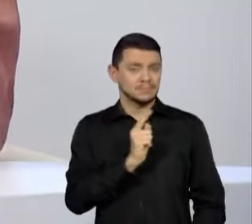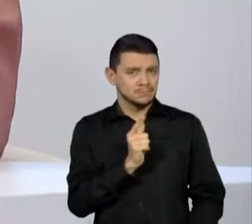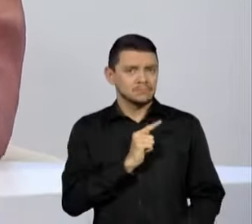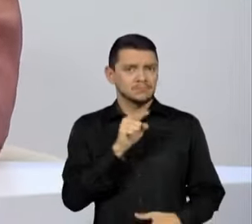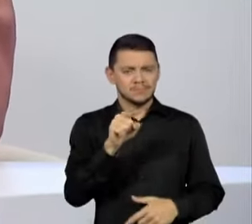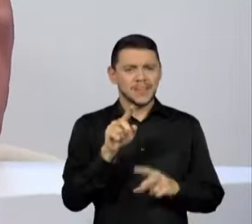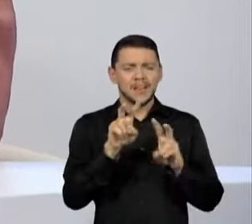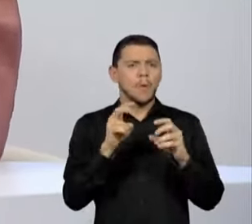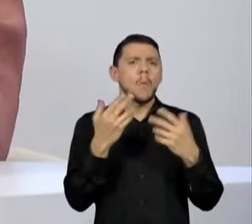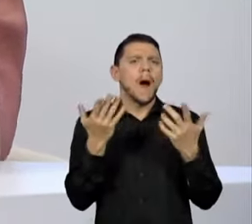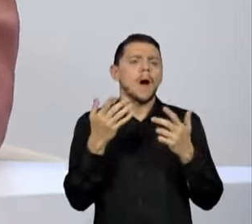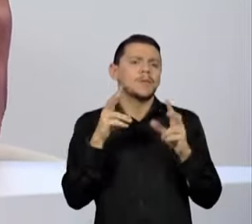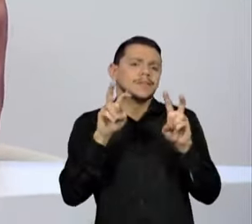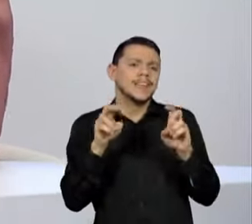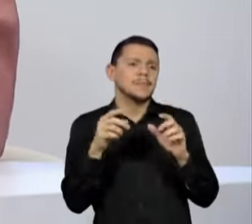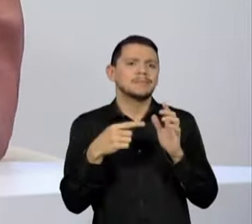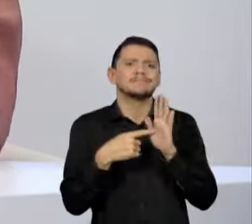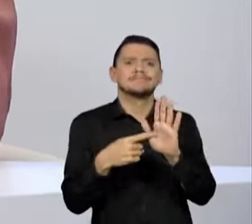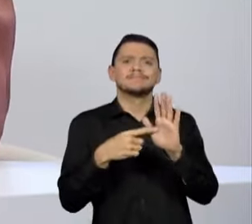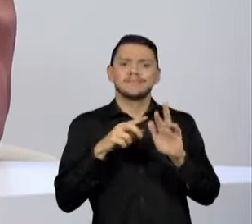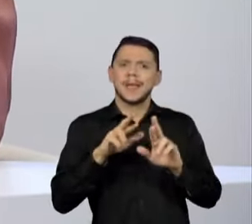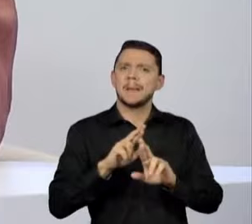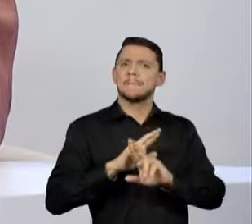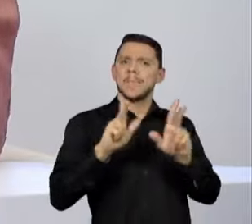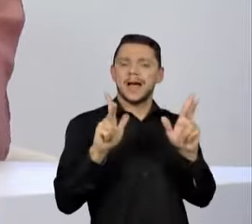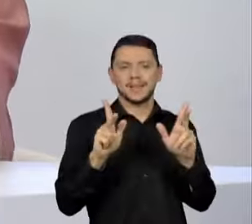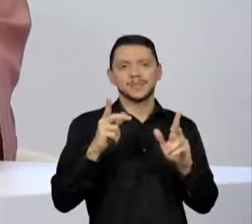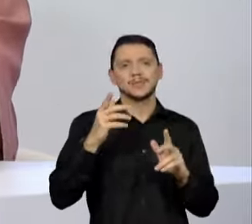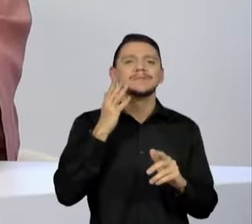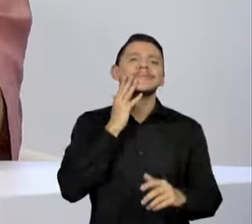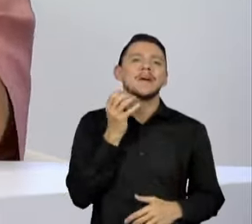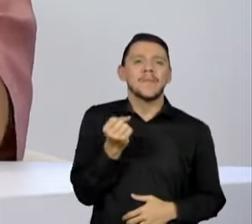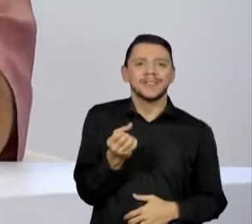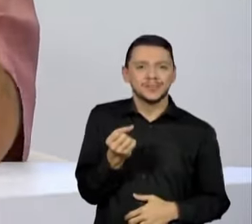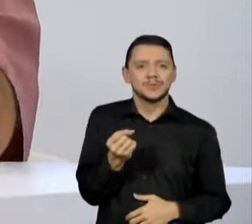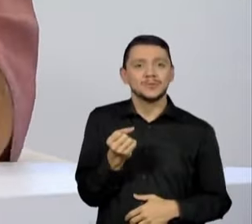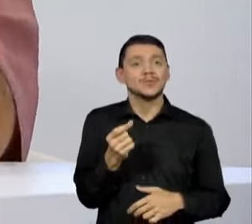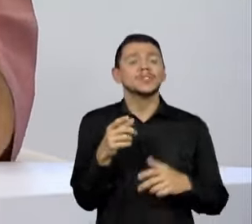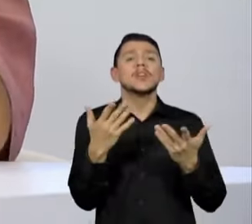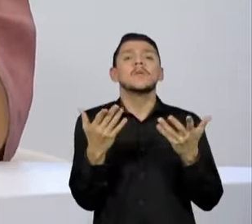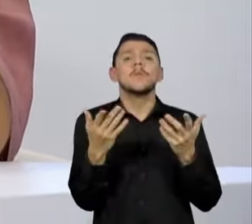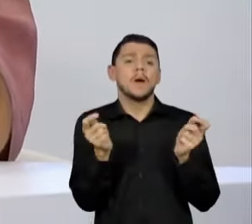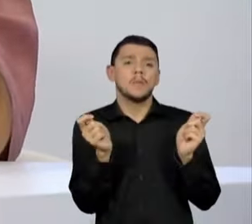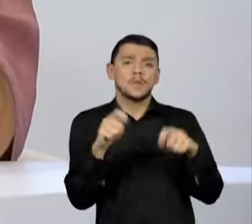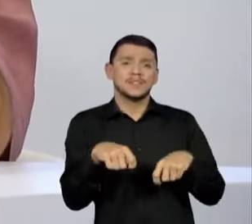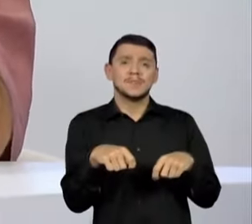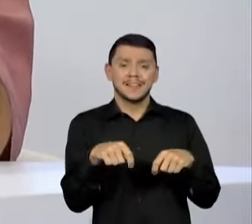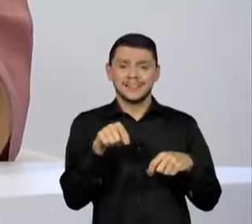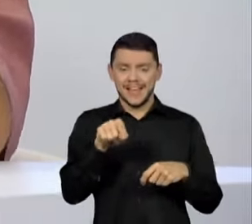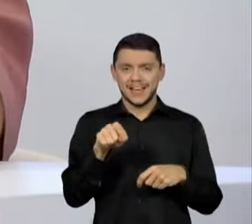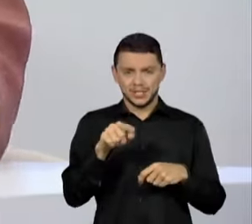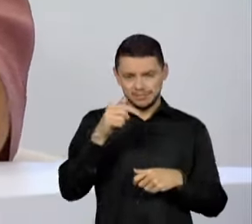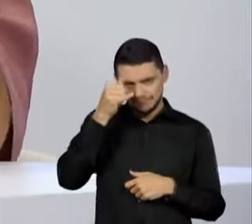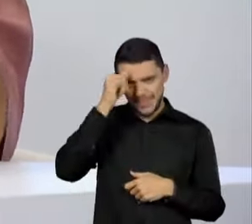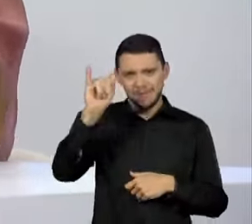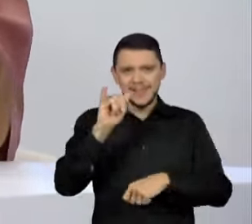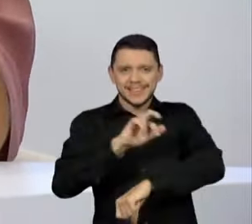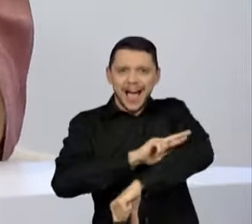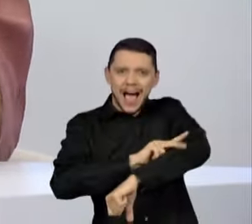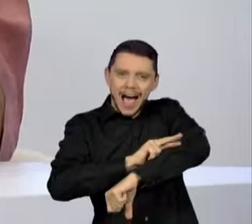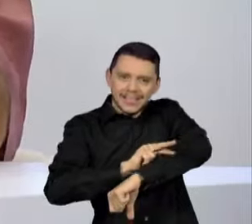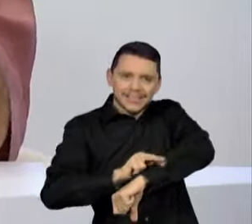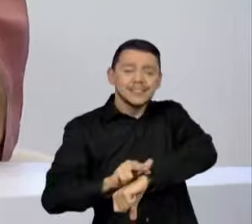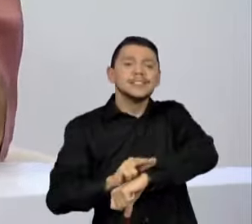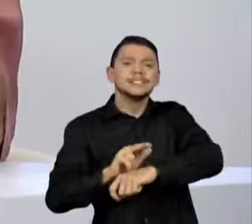e quais são os limites e possibilidades dessa aliança nessa luta antirracista, nesse momento que a gente